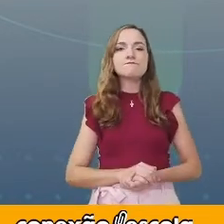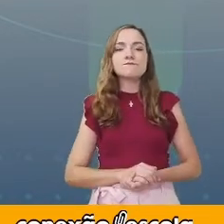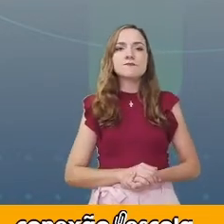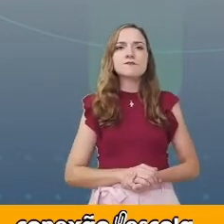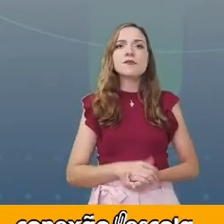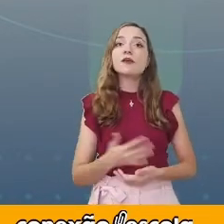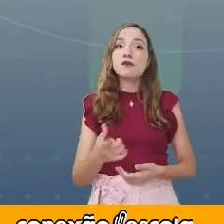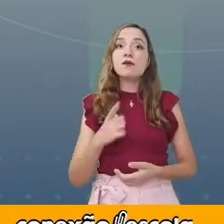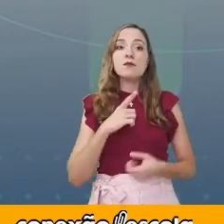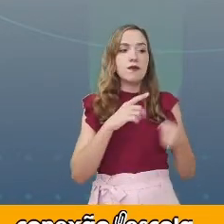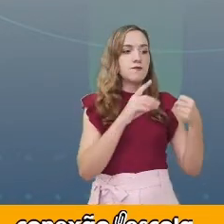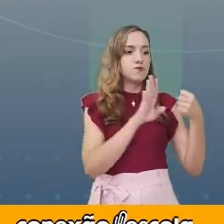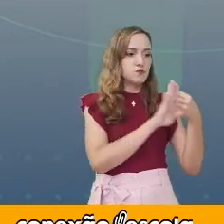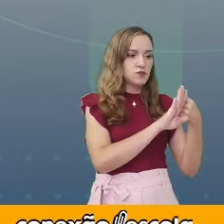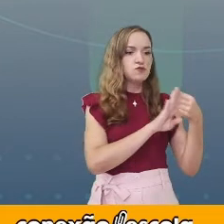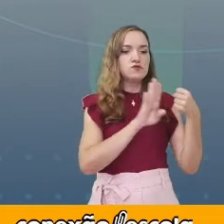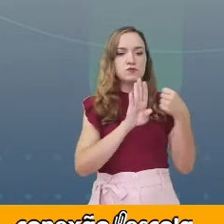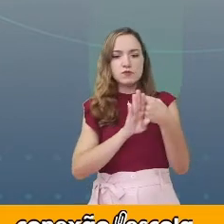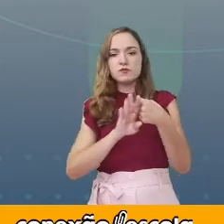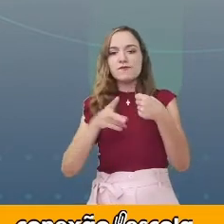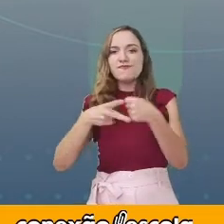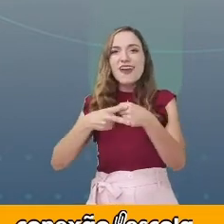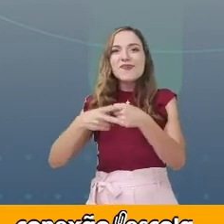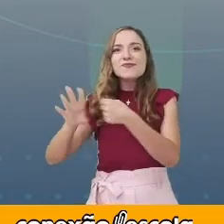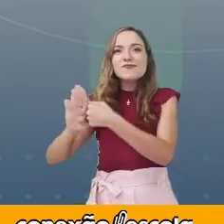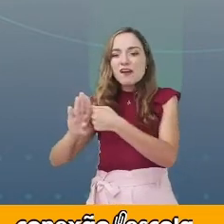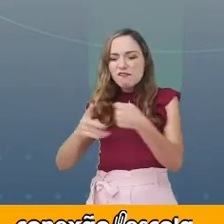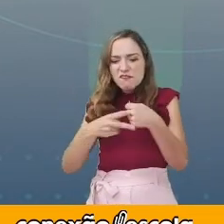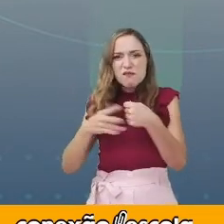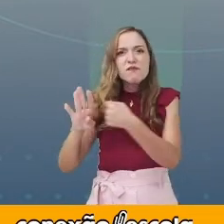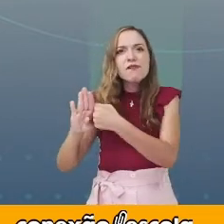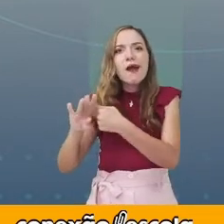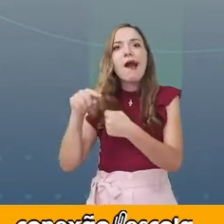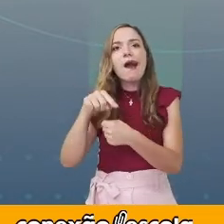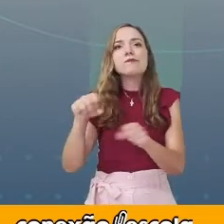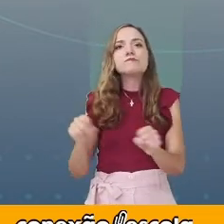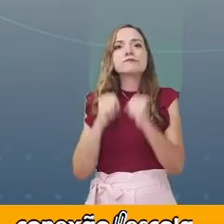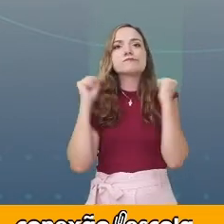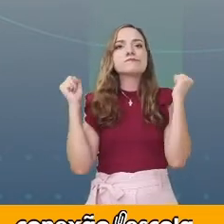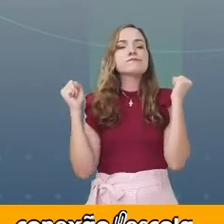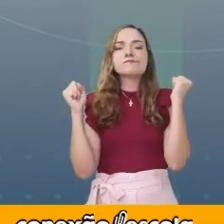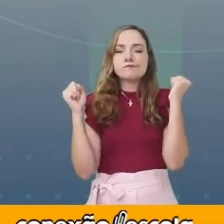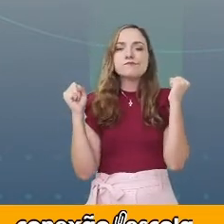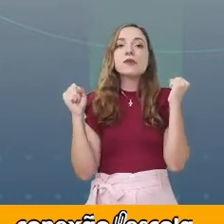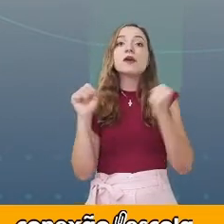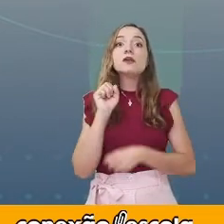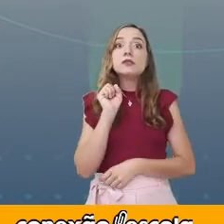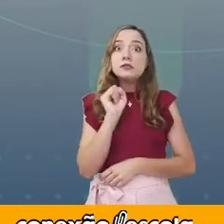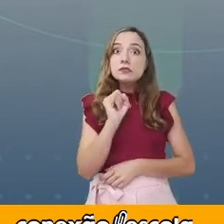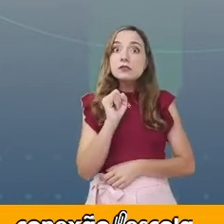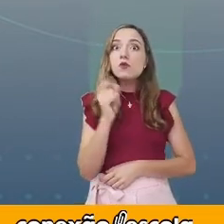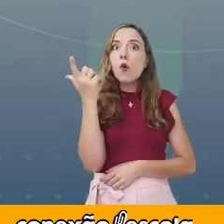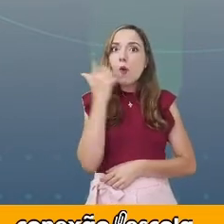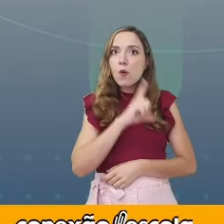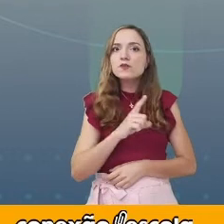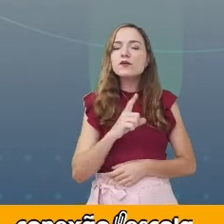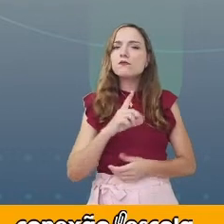Então, há uma quebra de paralelismo por conta disso. A sentença estaria,